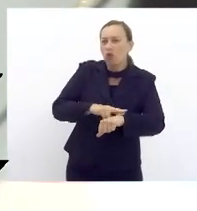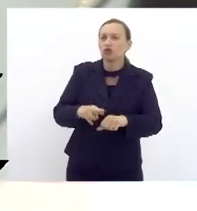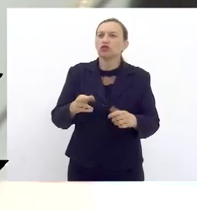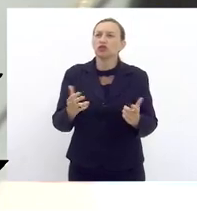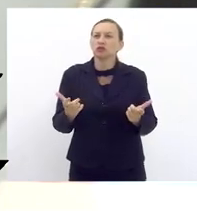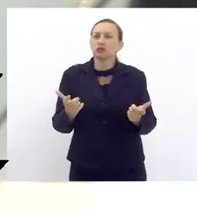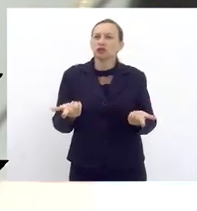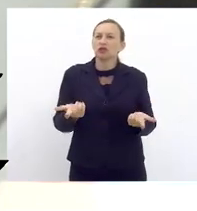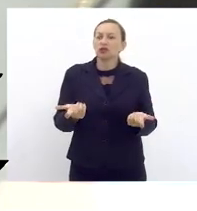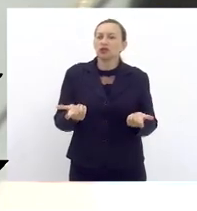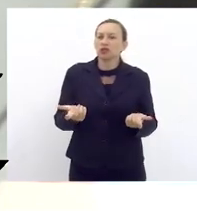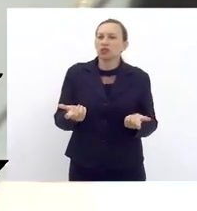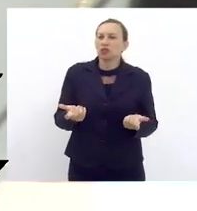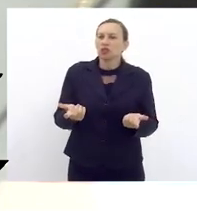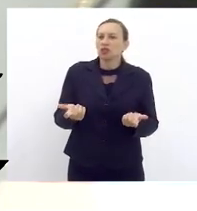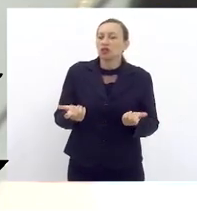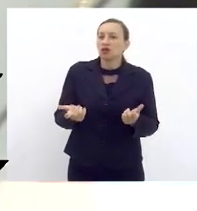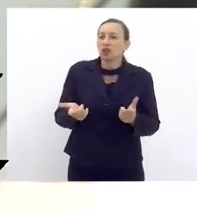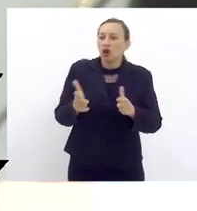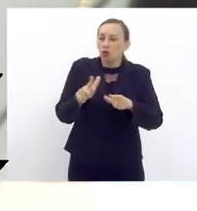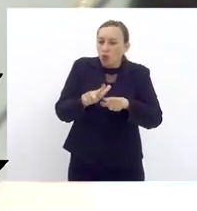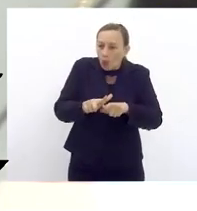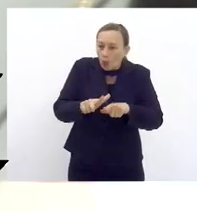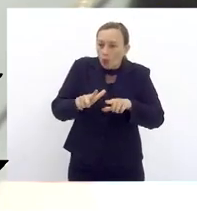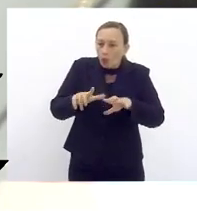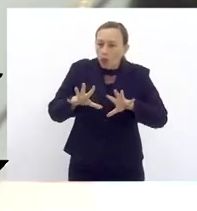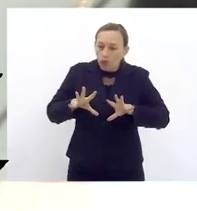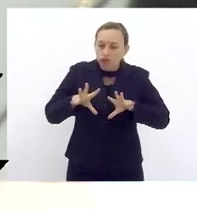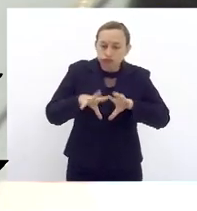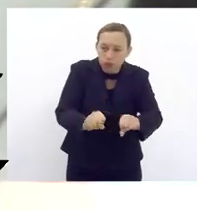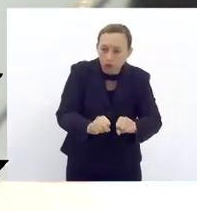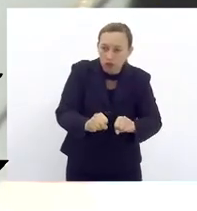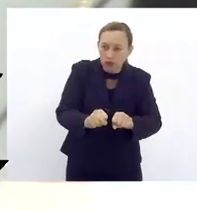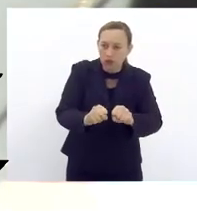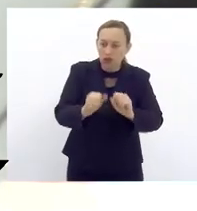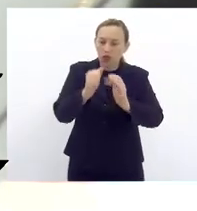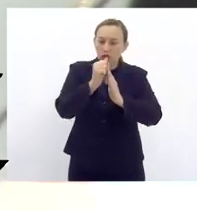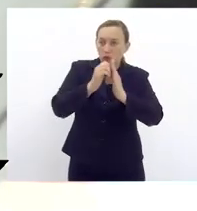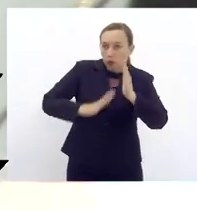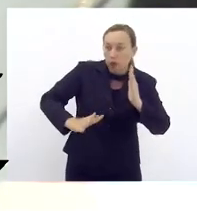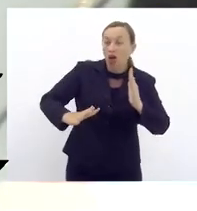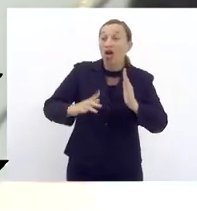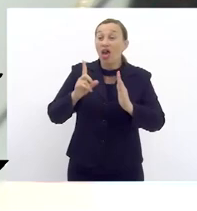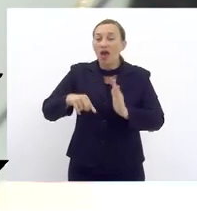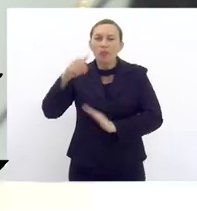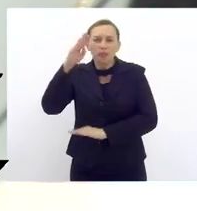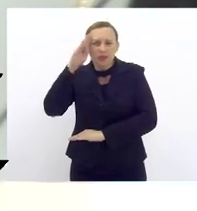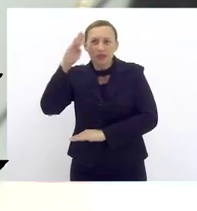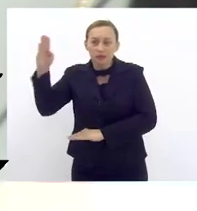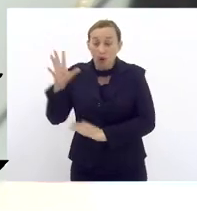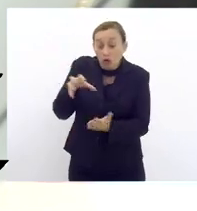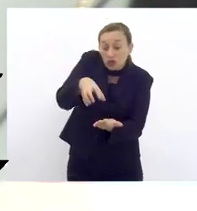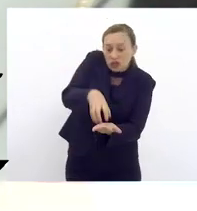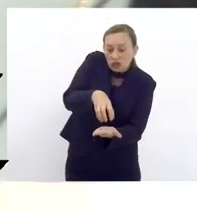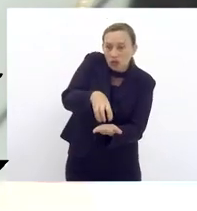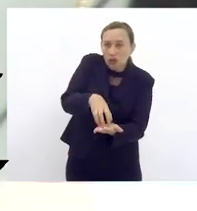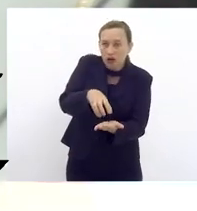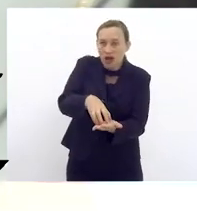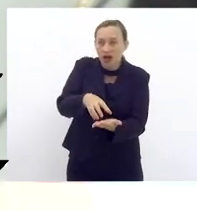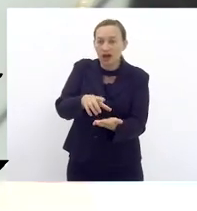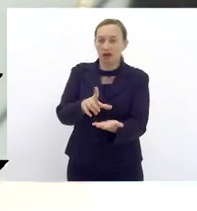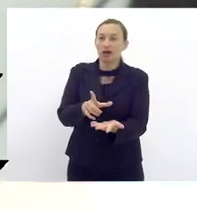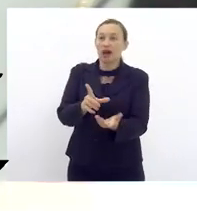de invasão de terreiros Então nesse sentido é fundamental que esses núcleos funcione